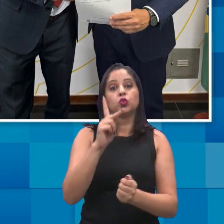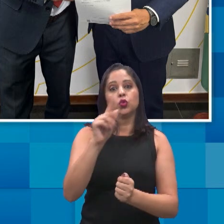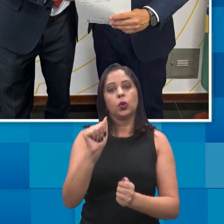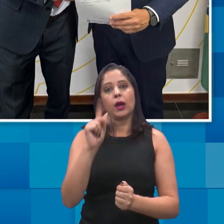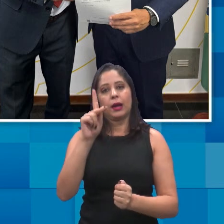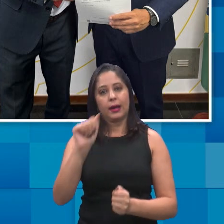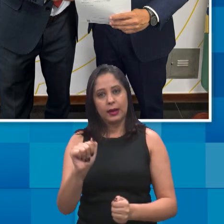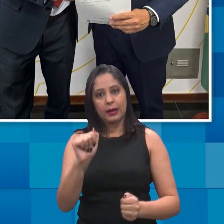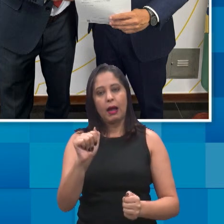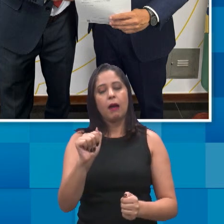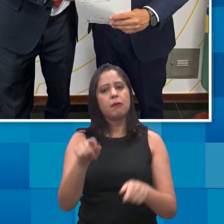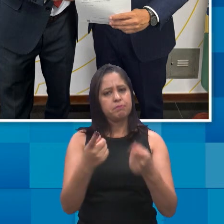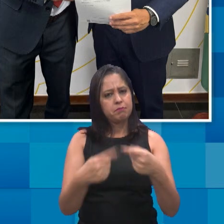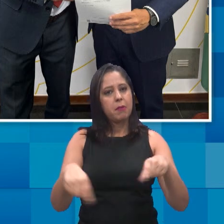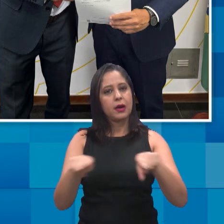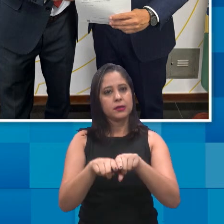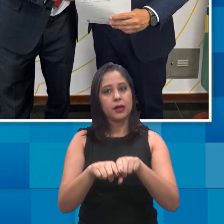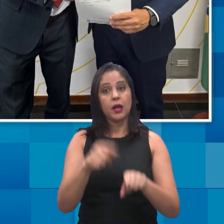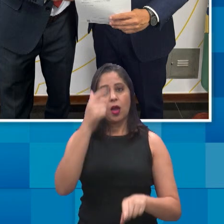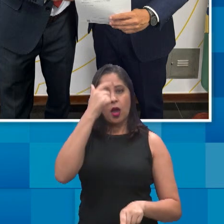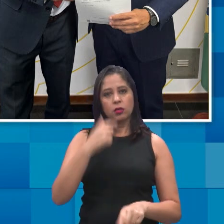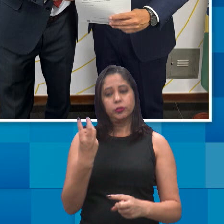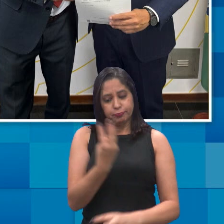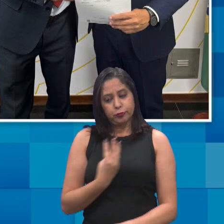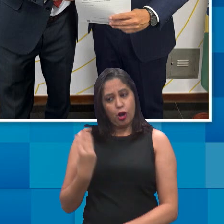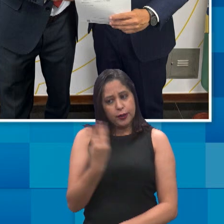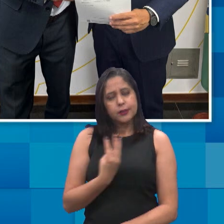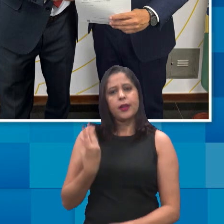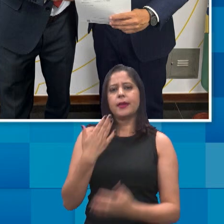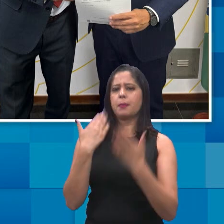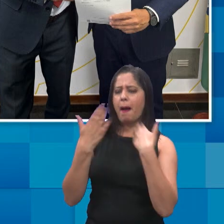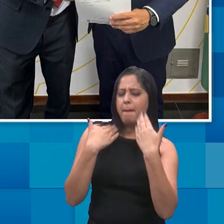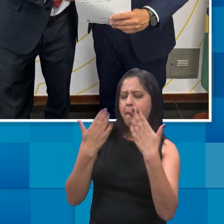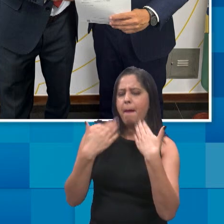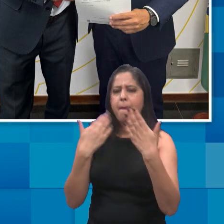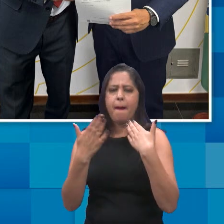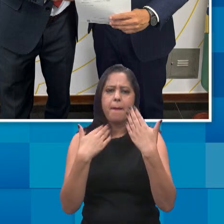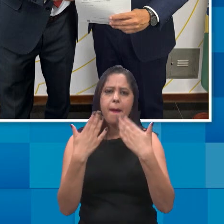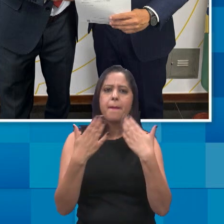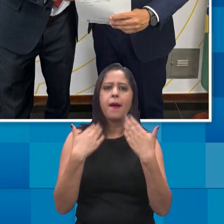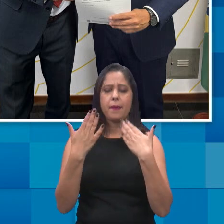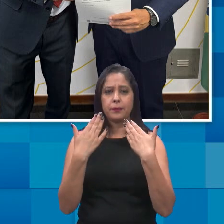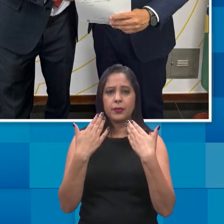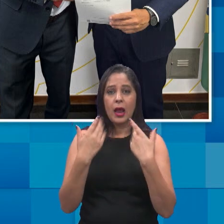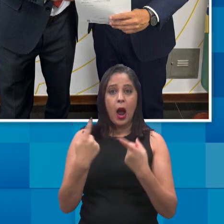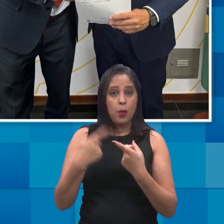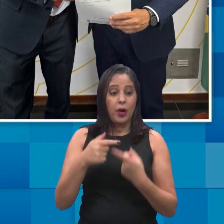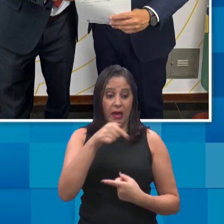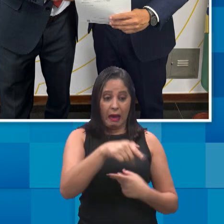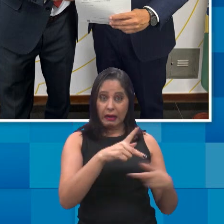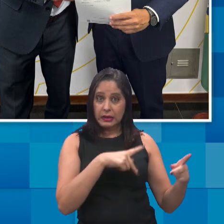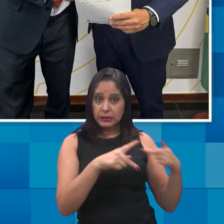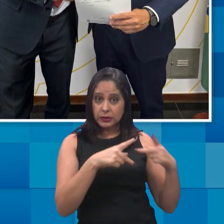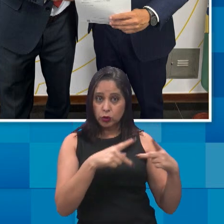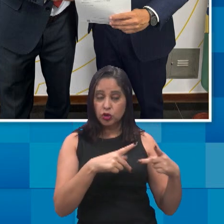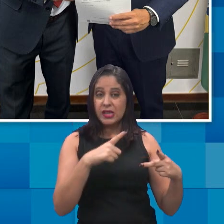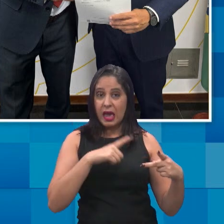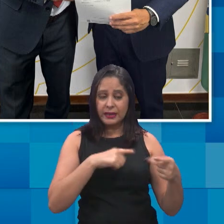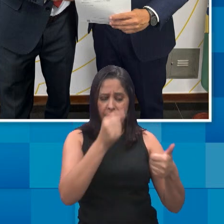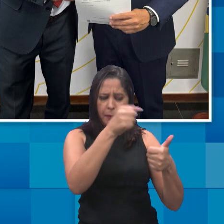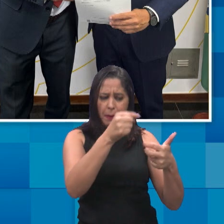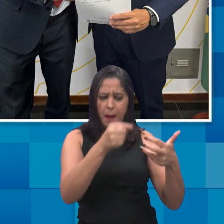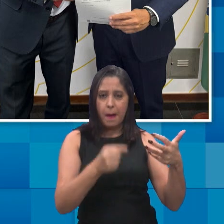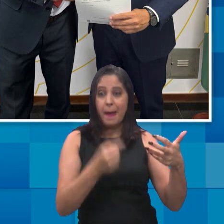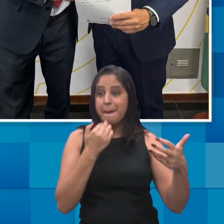parceiro também, e eu fui debater com eles algumas demandas que nós tínhamos em São José e também buscar